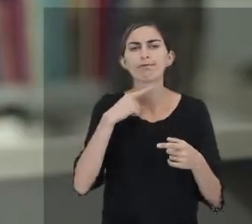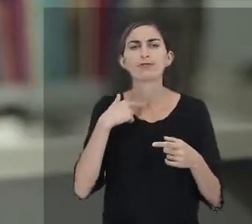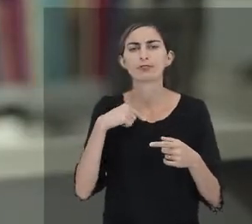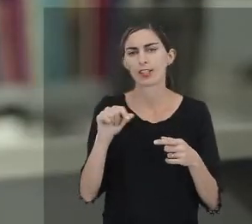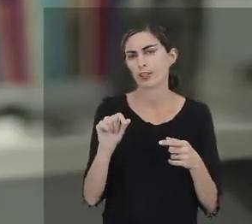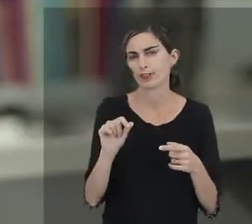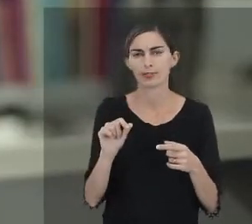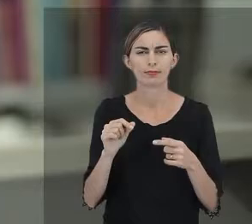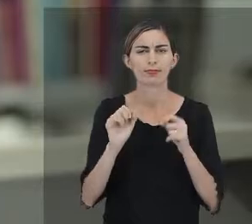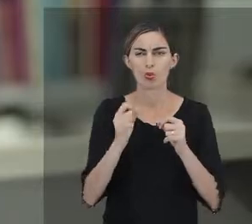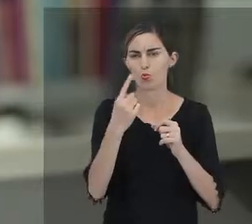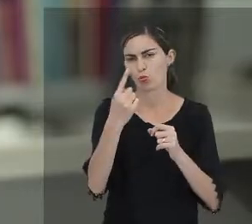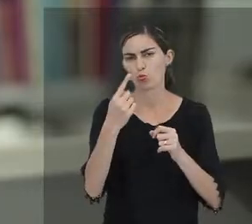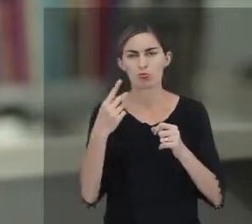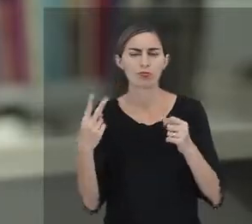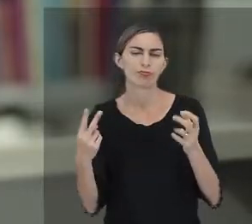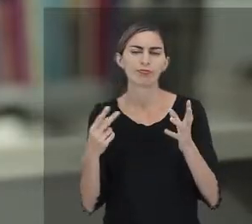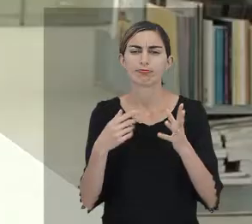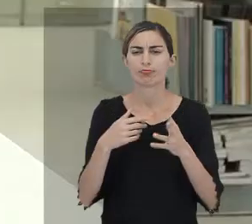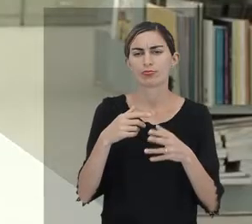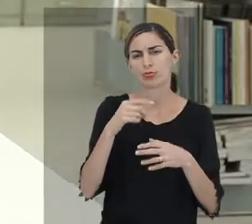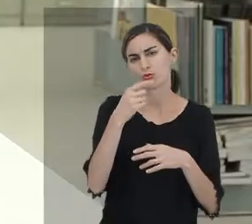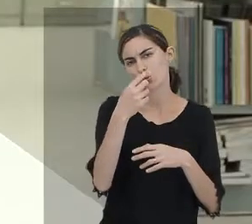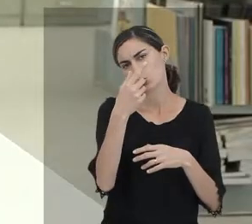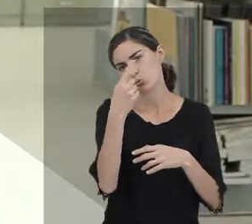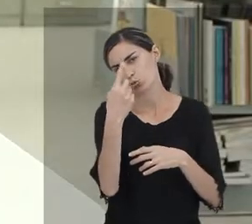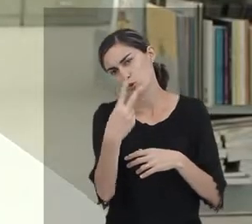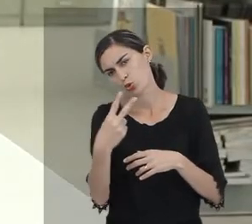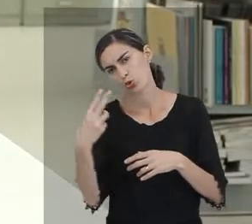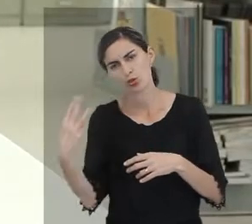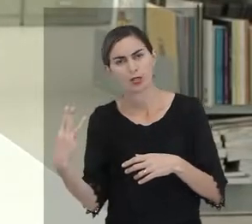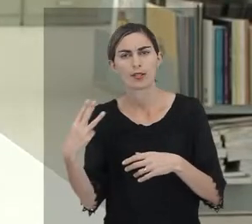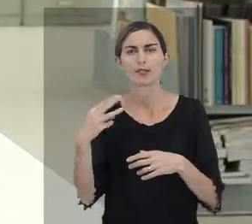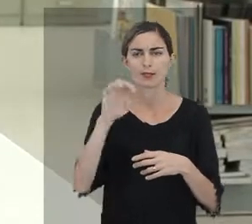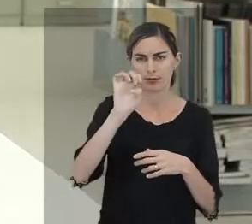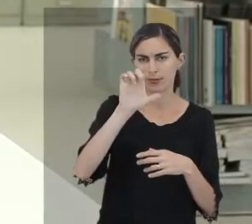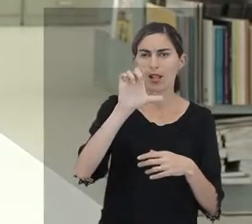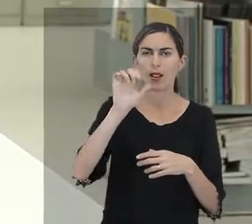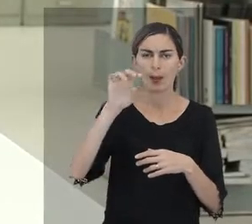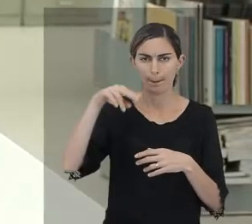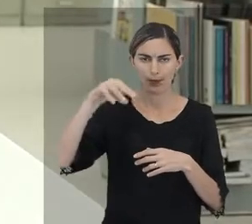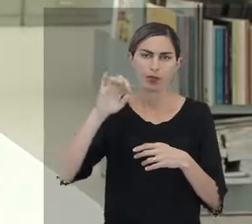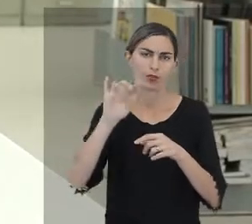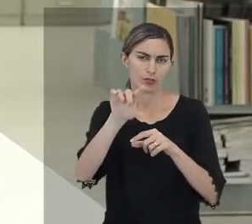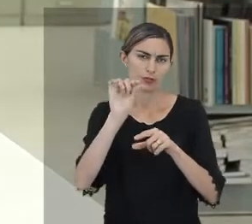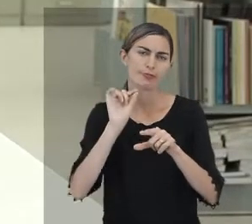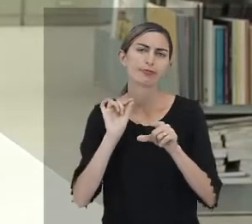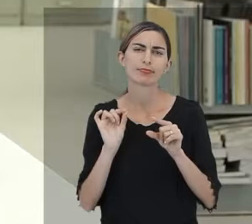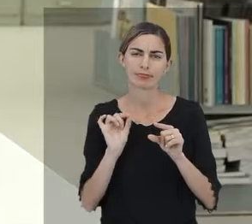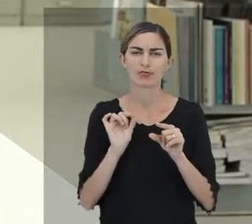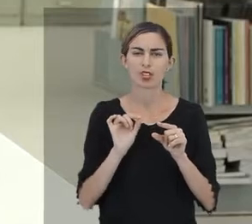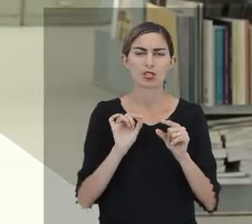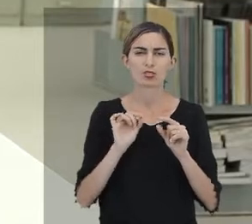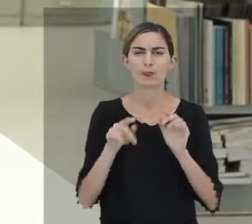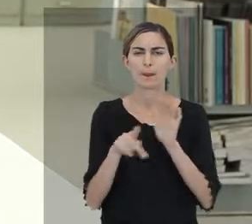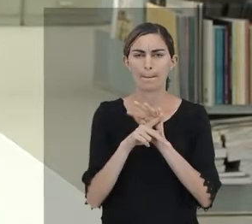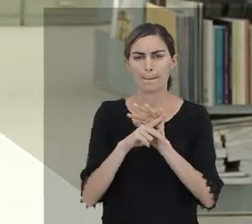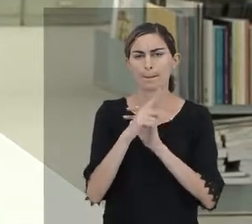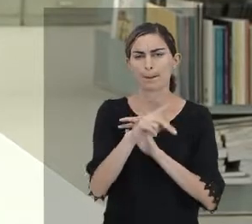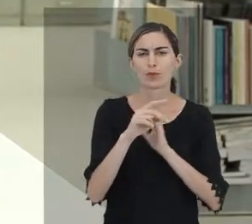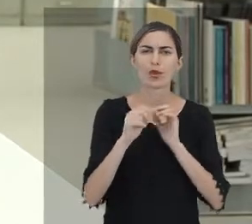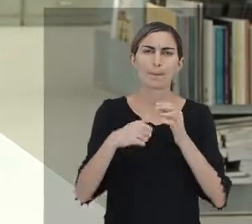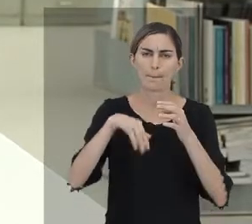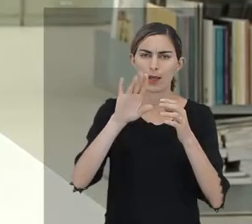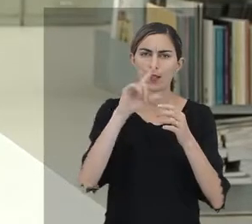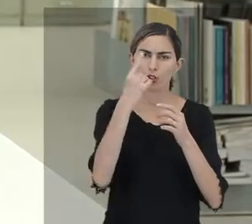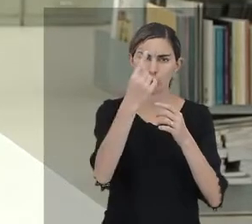selecione um elemento e selecione 2 ou 3 elementos. Então, esse checkbox aqui ele não é exclusivo. Você pode selecionar